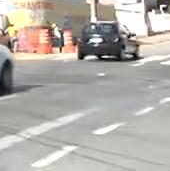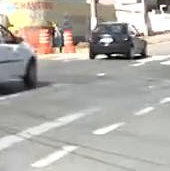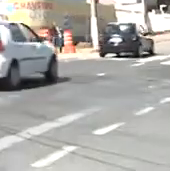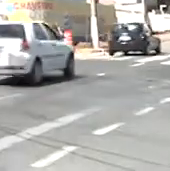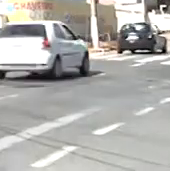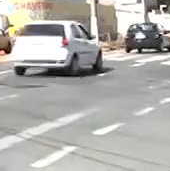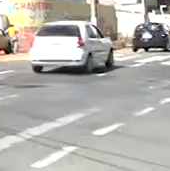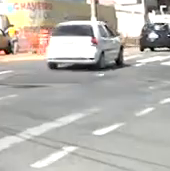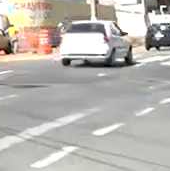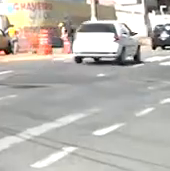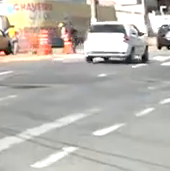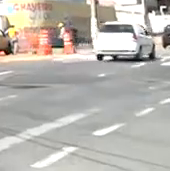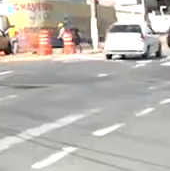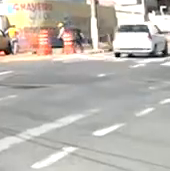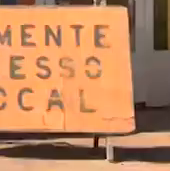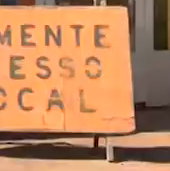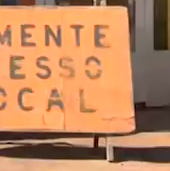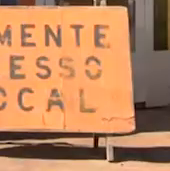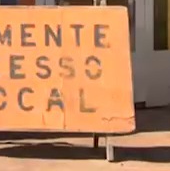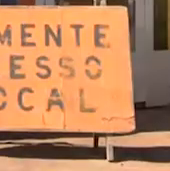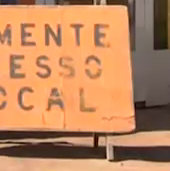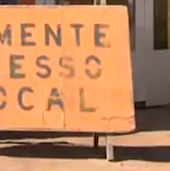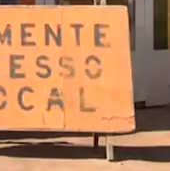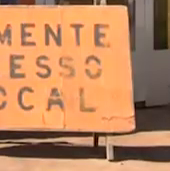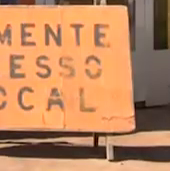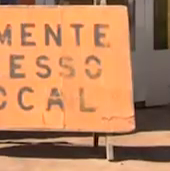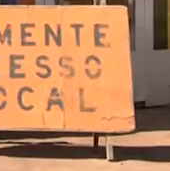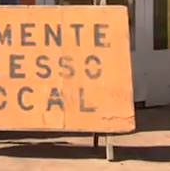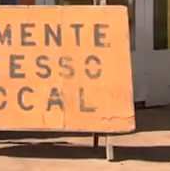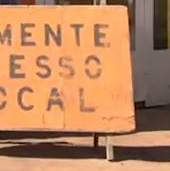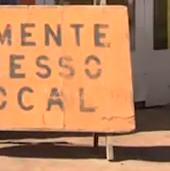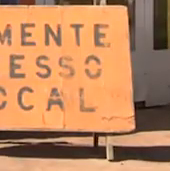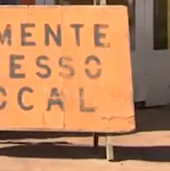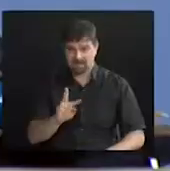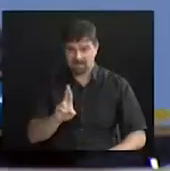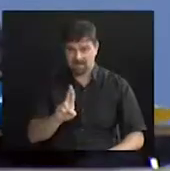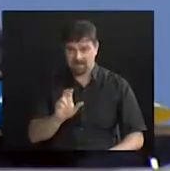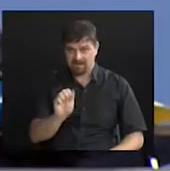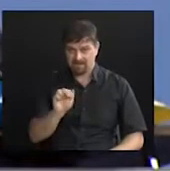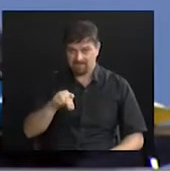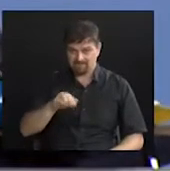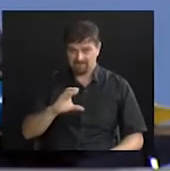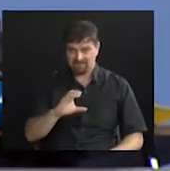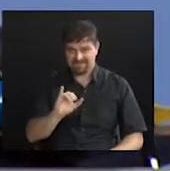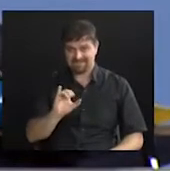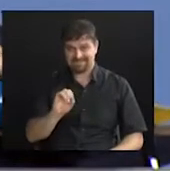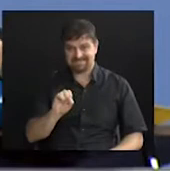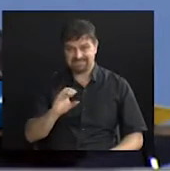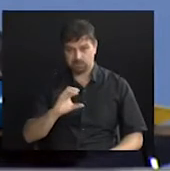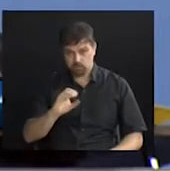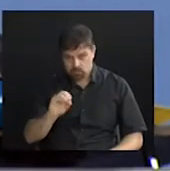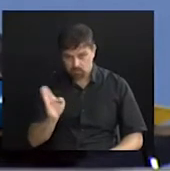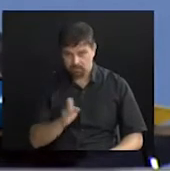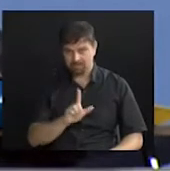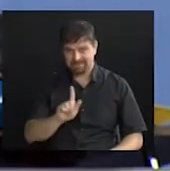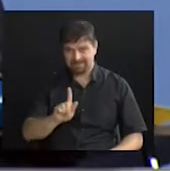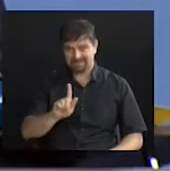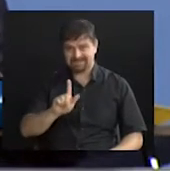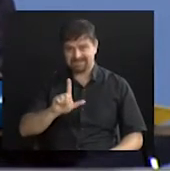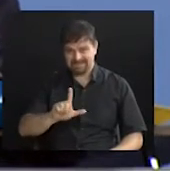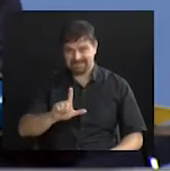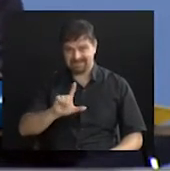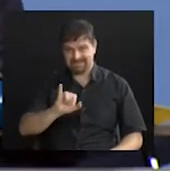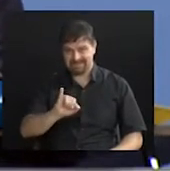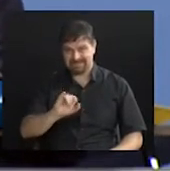solicitando informações sobre as obras de revitalização da Avenida Francisco Glicério Eu particularmente o presidente acredito